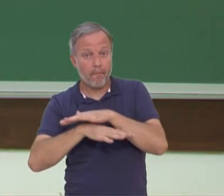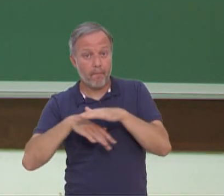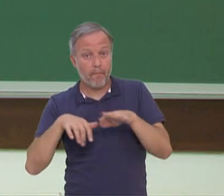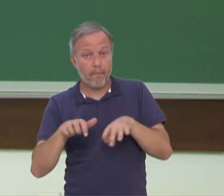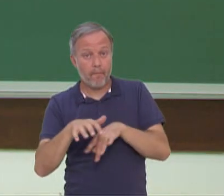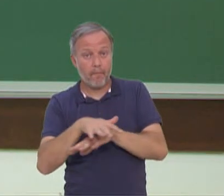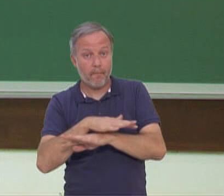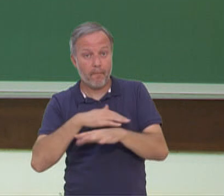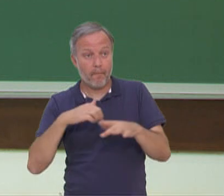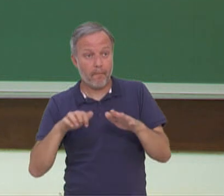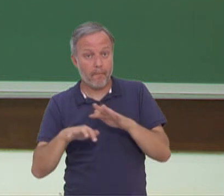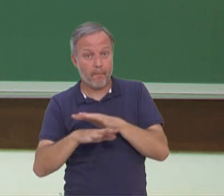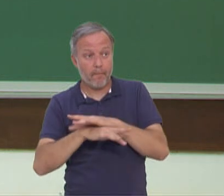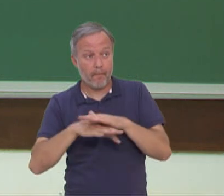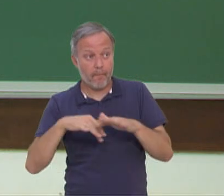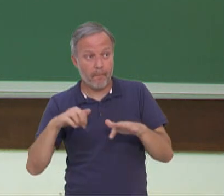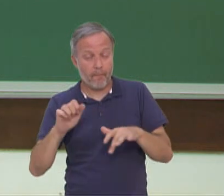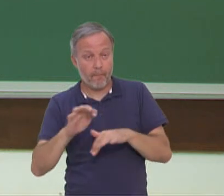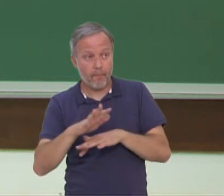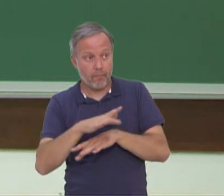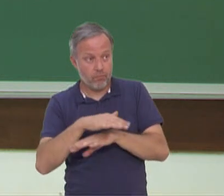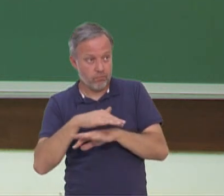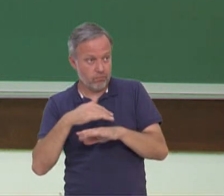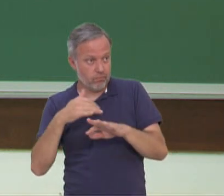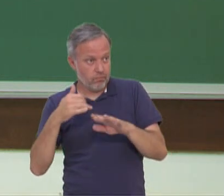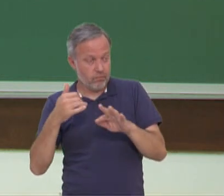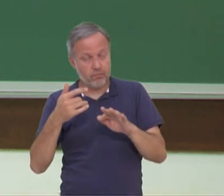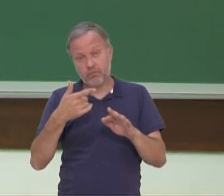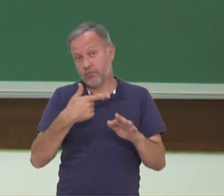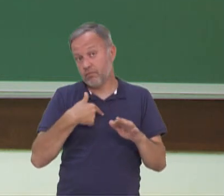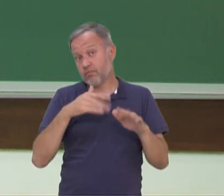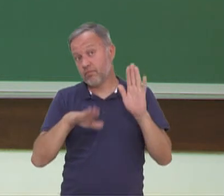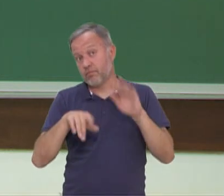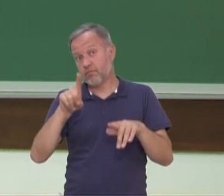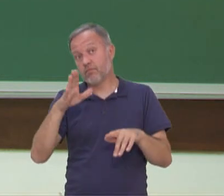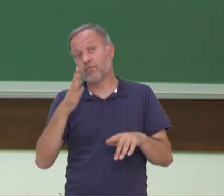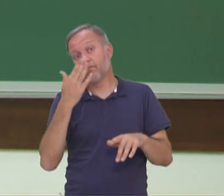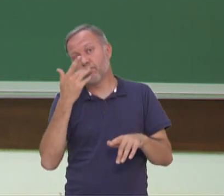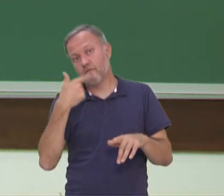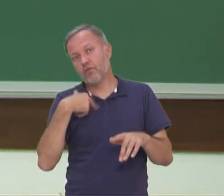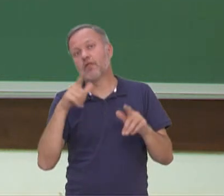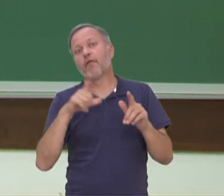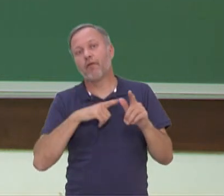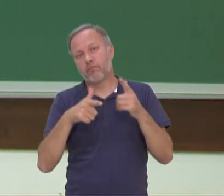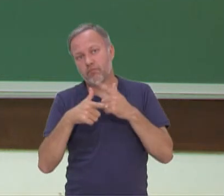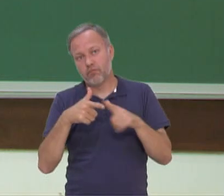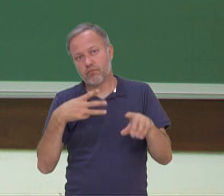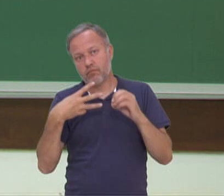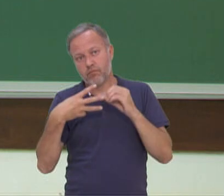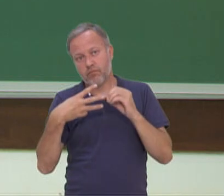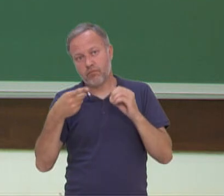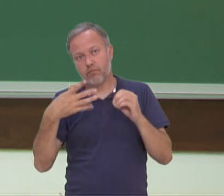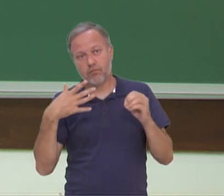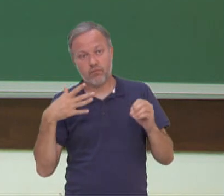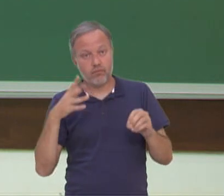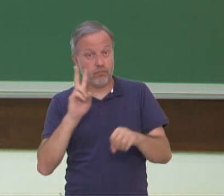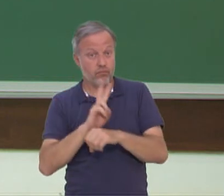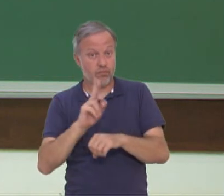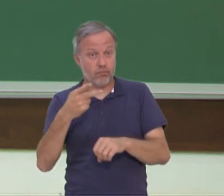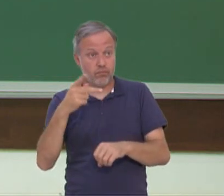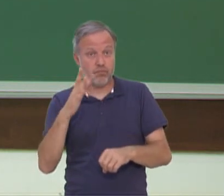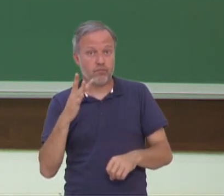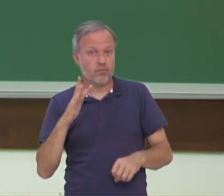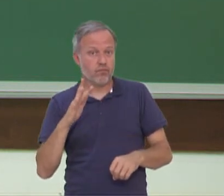importante. E depende do que você se alimenta, você prejudica a fluidez da membrana das suas células. Cuidado com a sua alimentação.